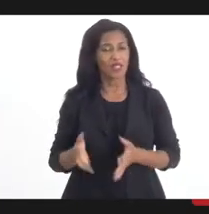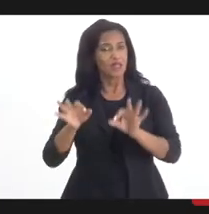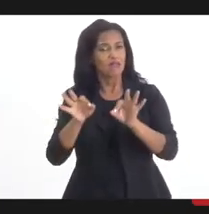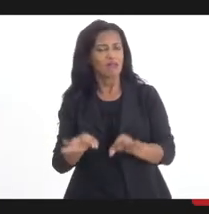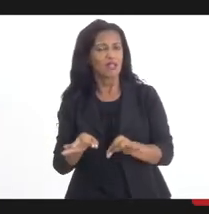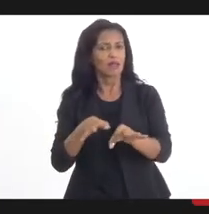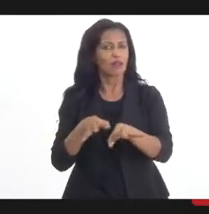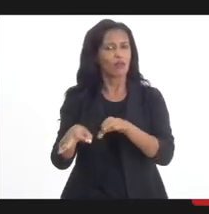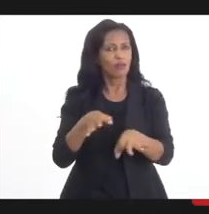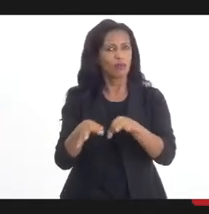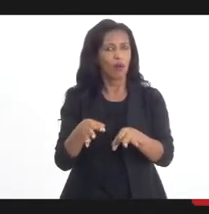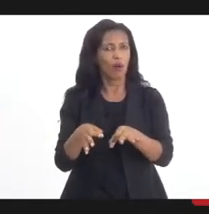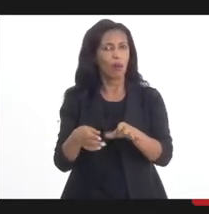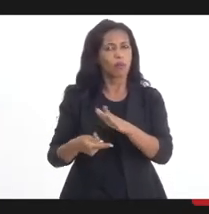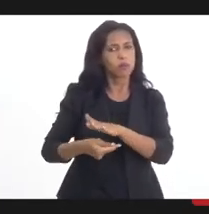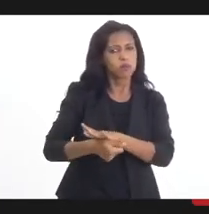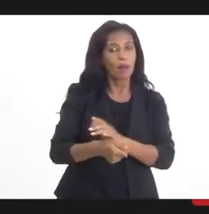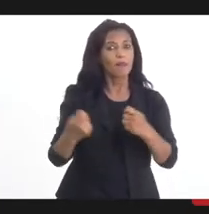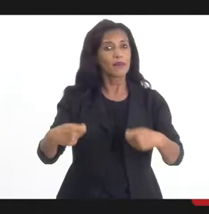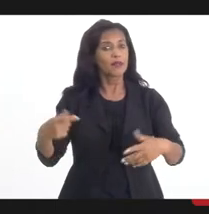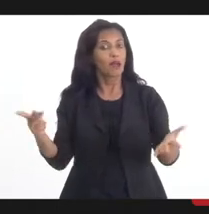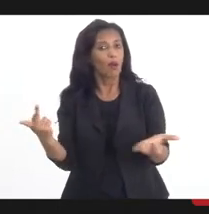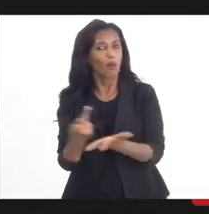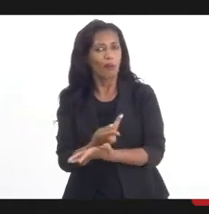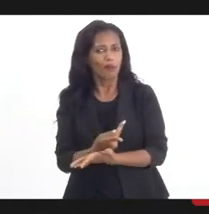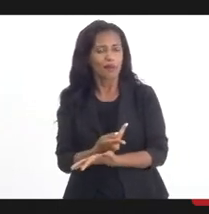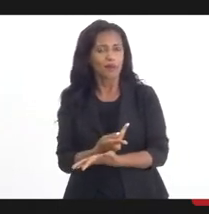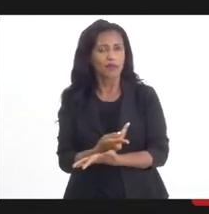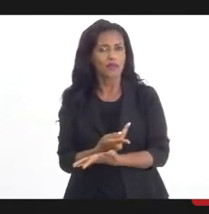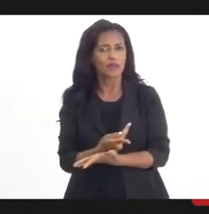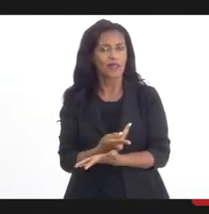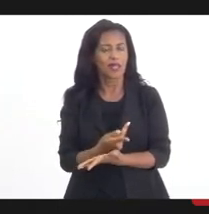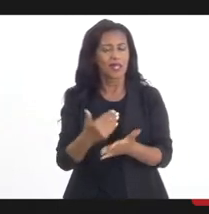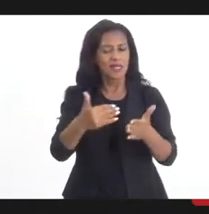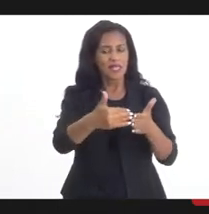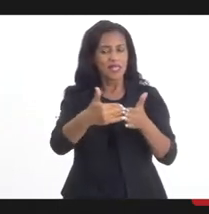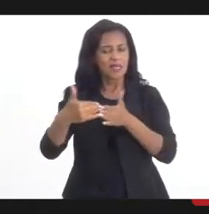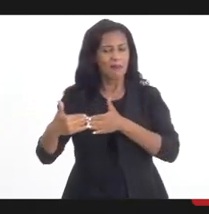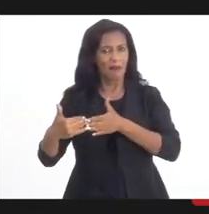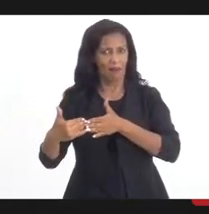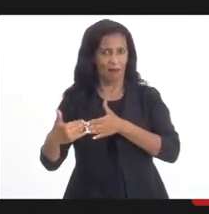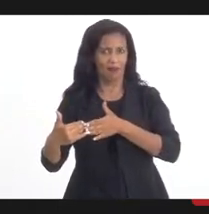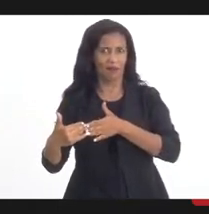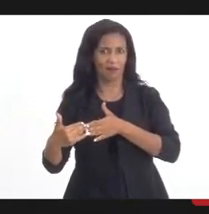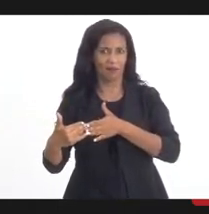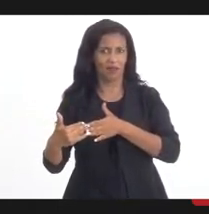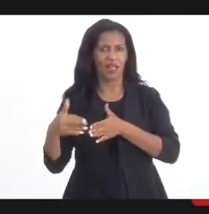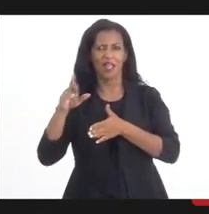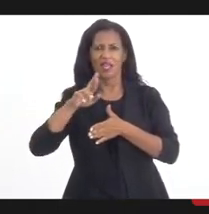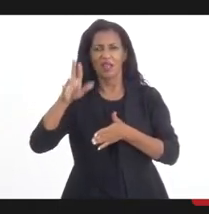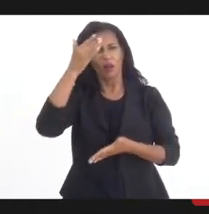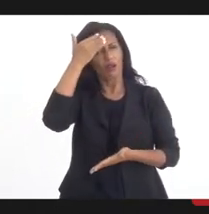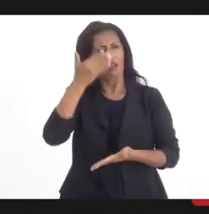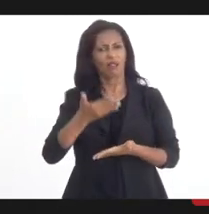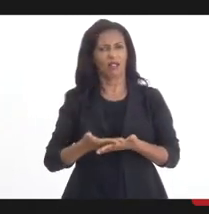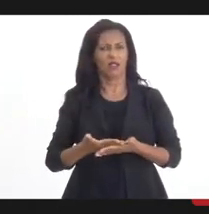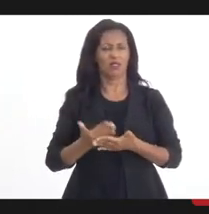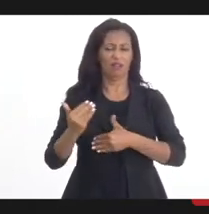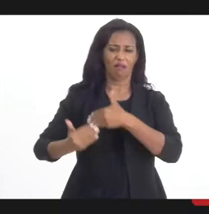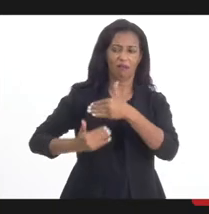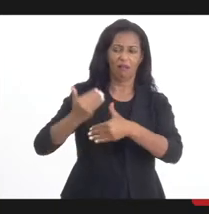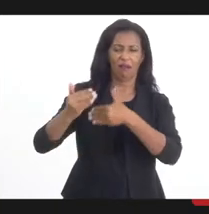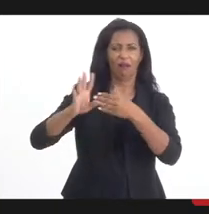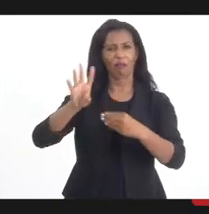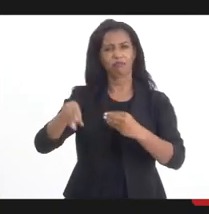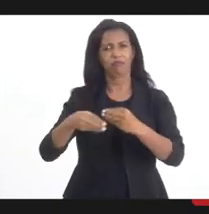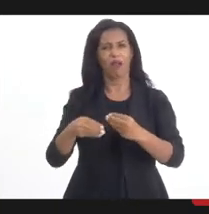maneira, o investimento tem que ser feito de maneira isolada a ela. E não acreditar que o processo de